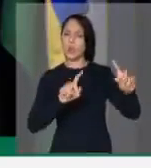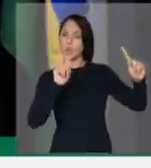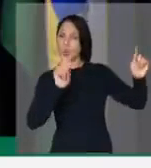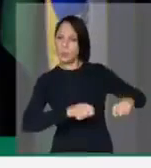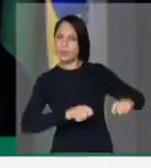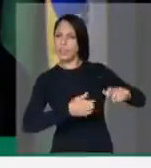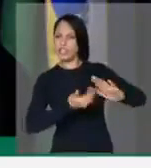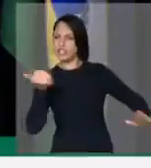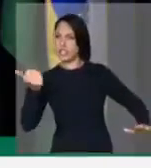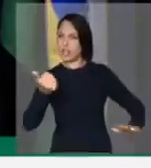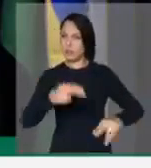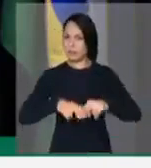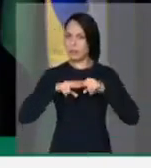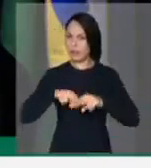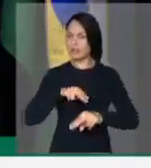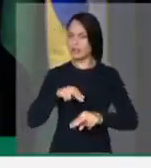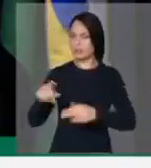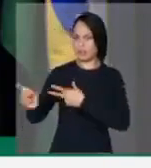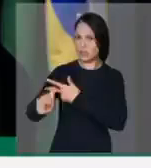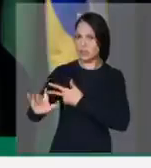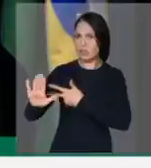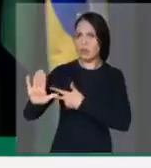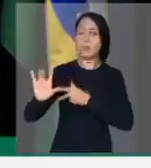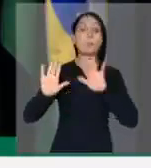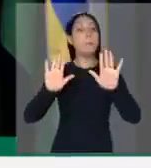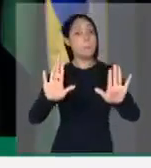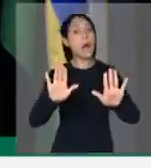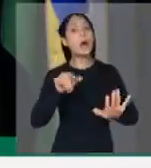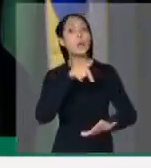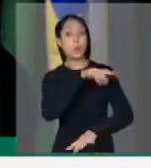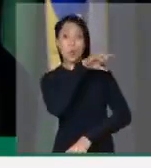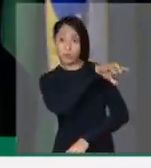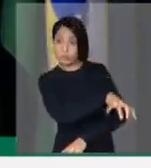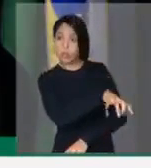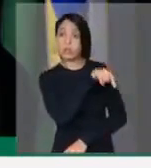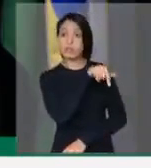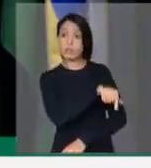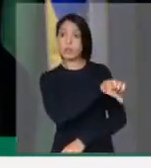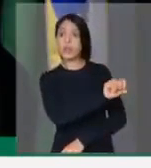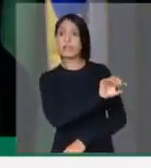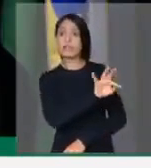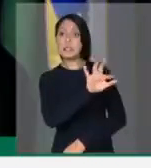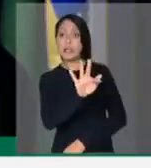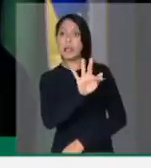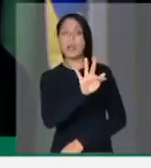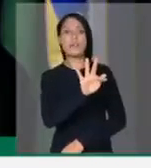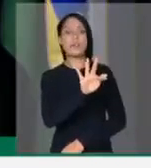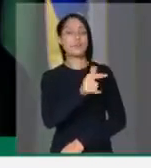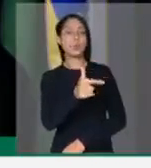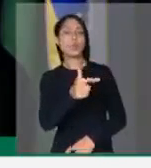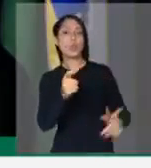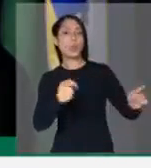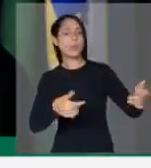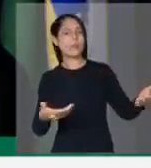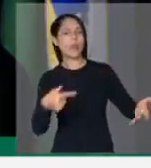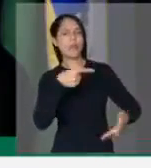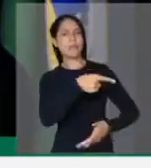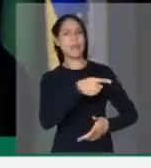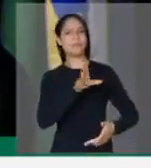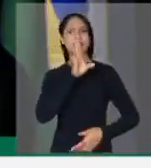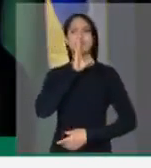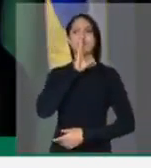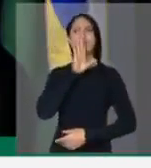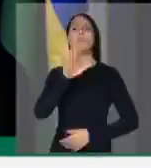executivo, mas se cala quando há usurpação de competência por parte do STF. Aliás, qual é o papel